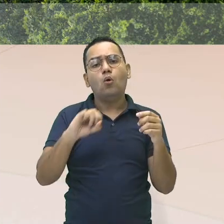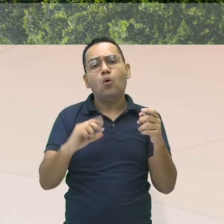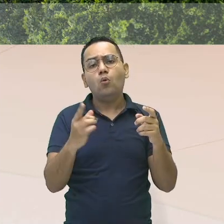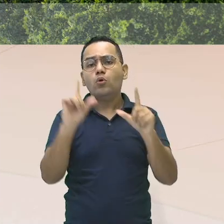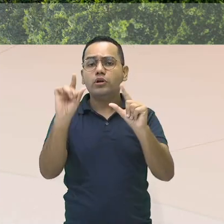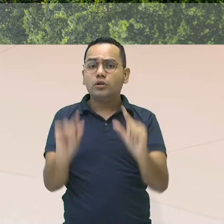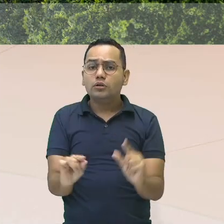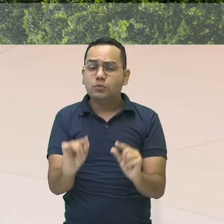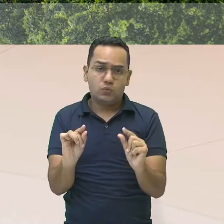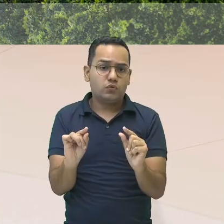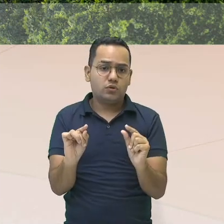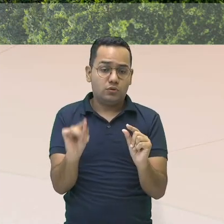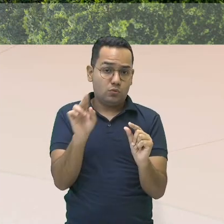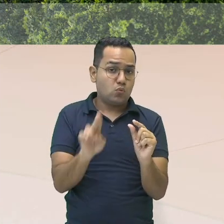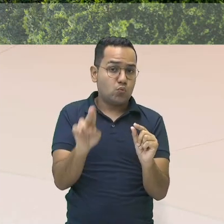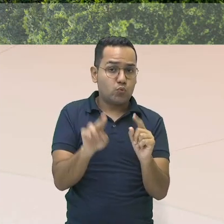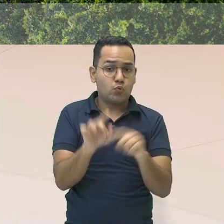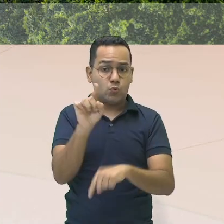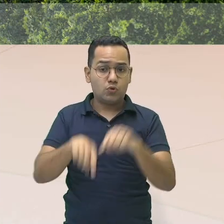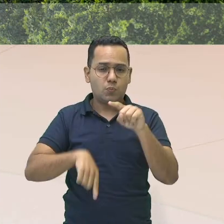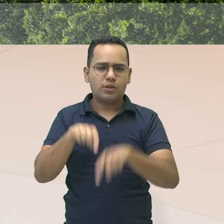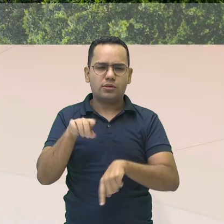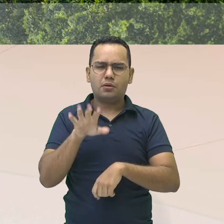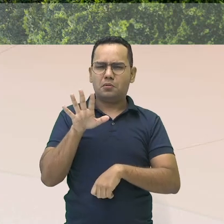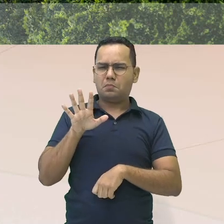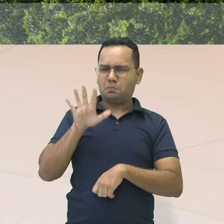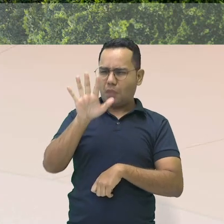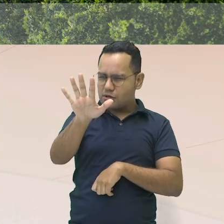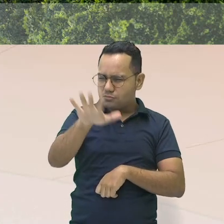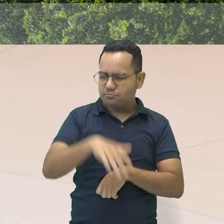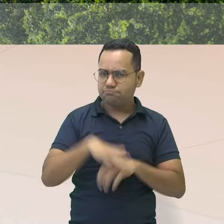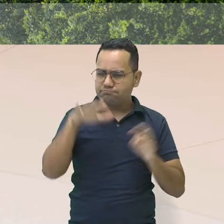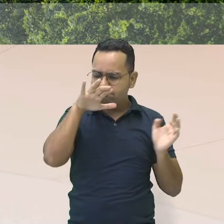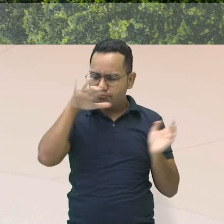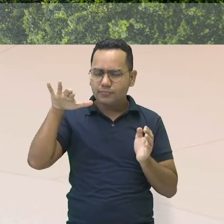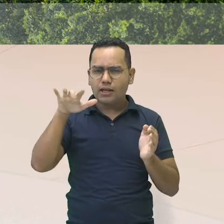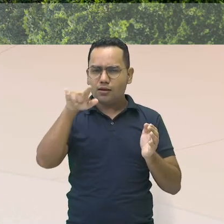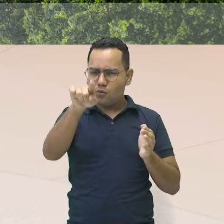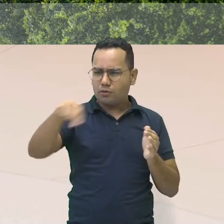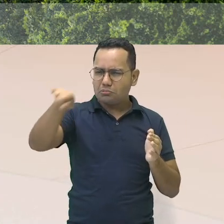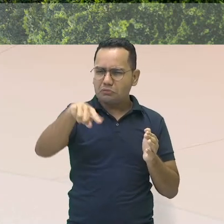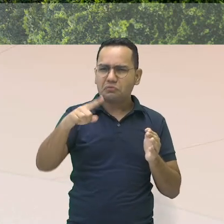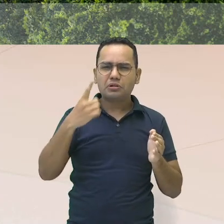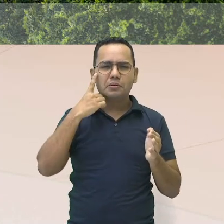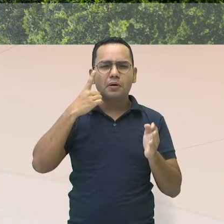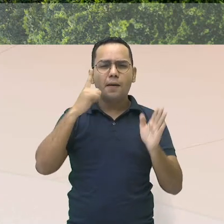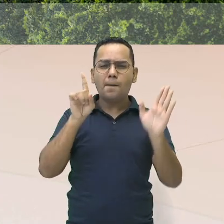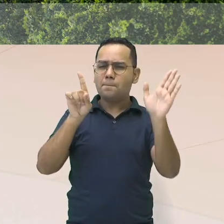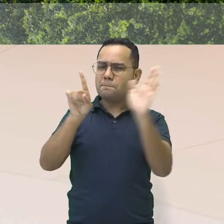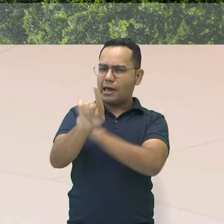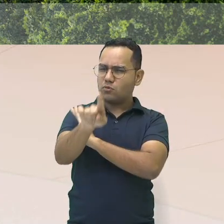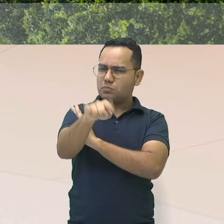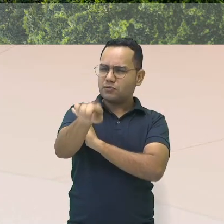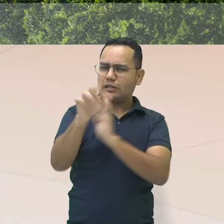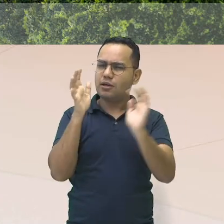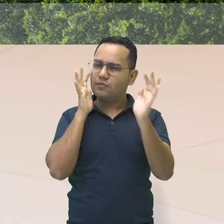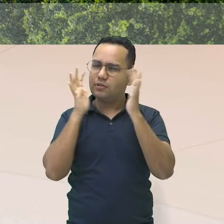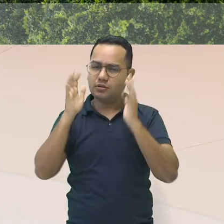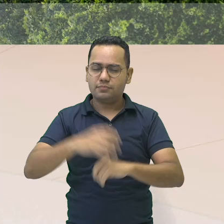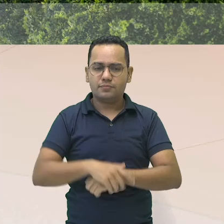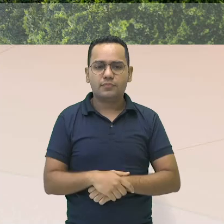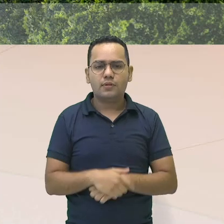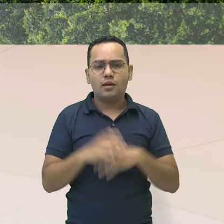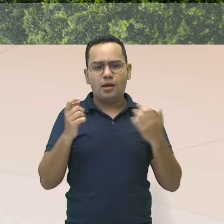desses recursos. E aí eu quero só fazer um questionamento para vocês refletirem mesmo, tá? É possível a gente ter